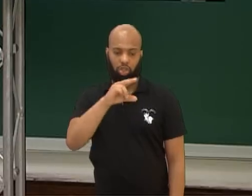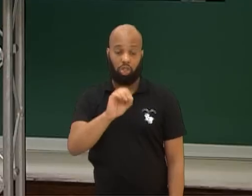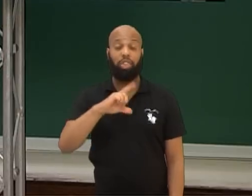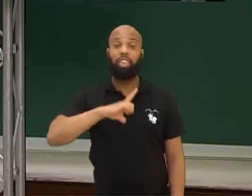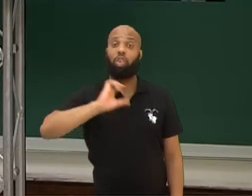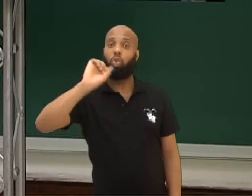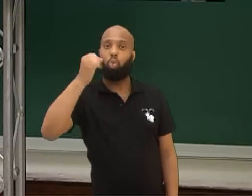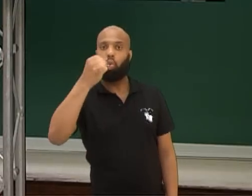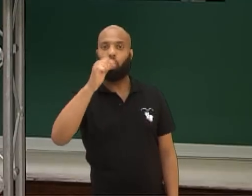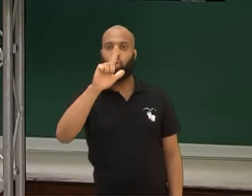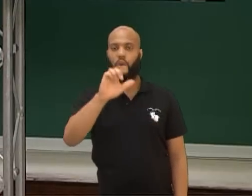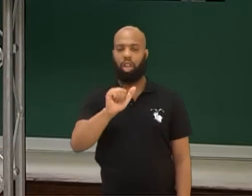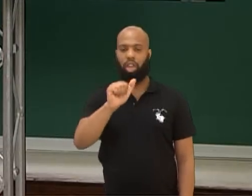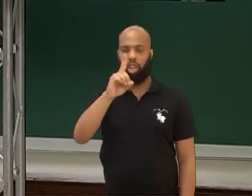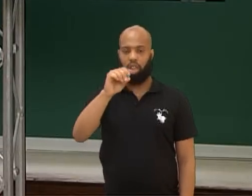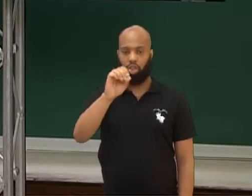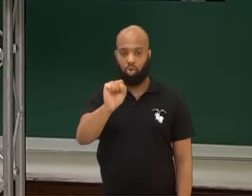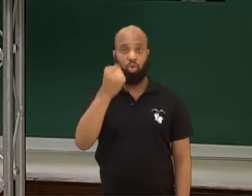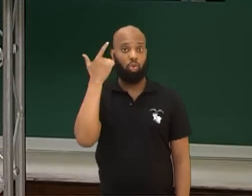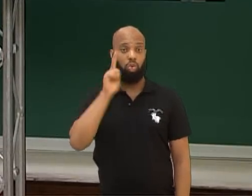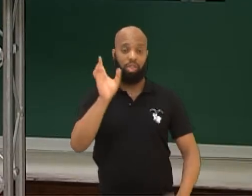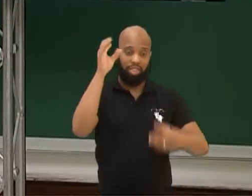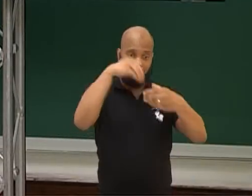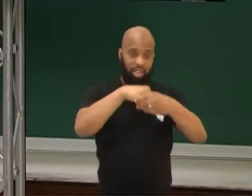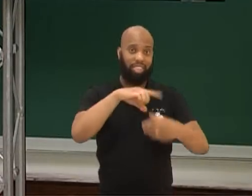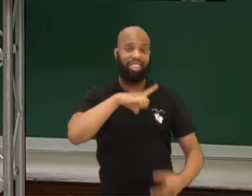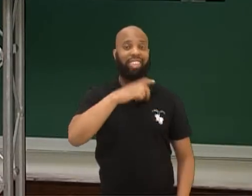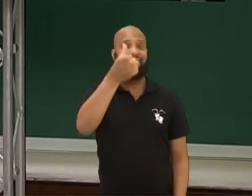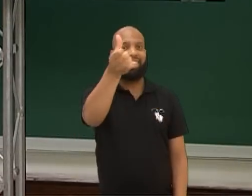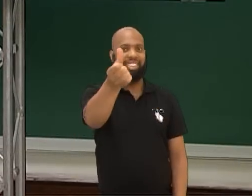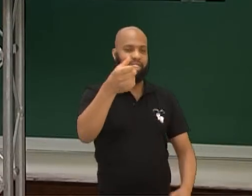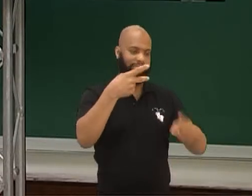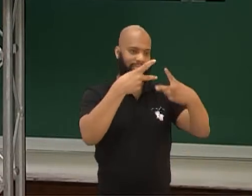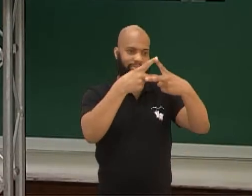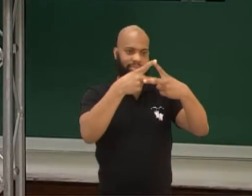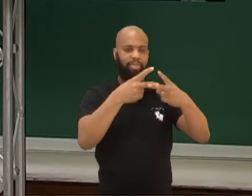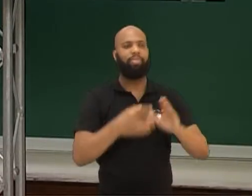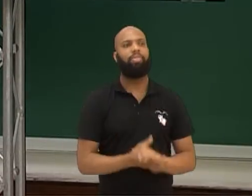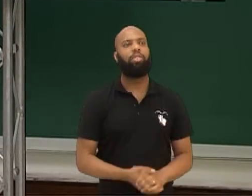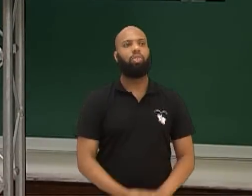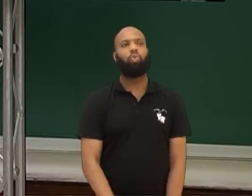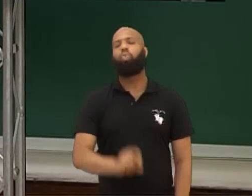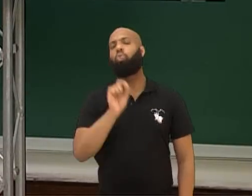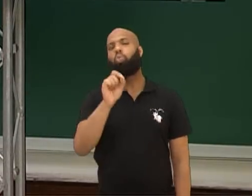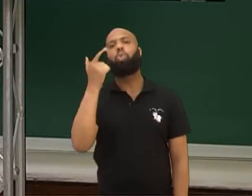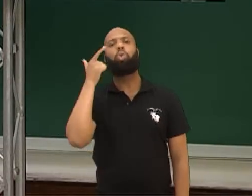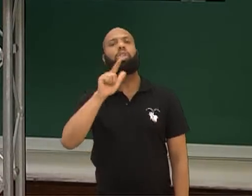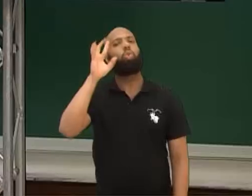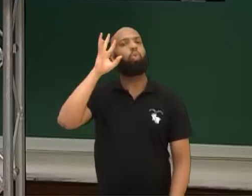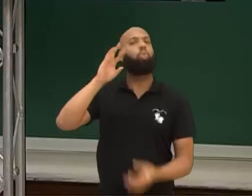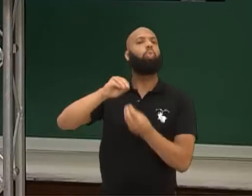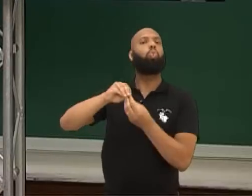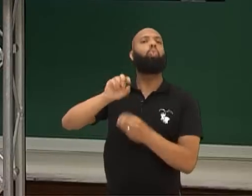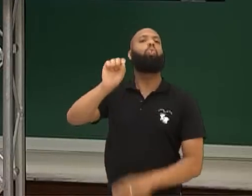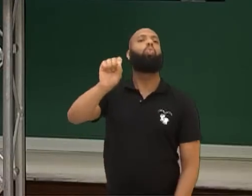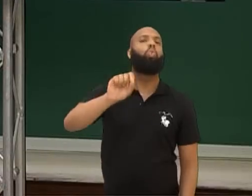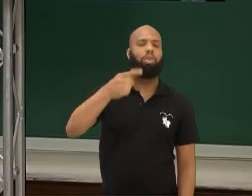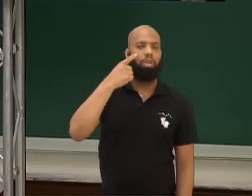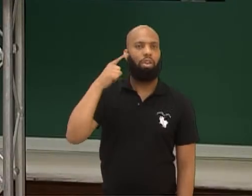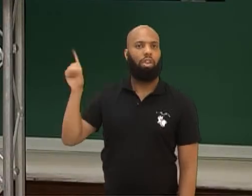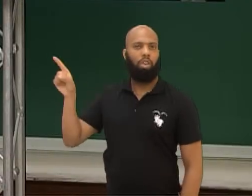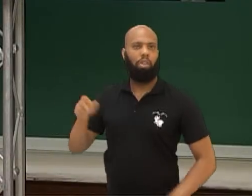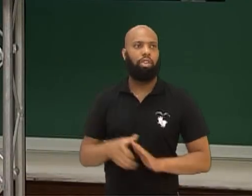obtive 6 triângulos, tá bom? Então, lá. Então, o que eu posso concluir aqui? Então, veja aqui,